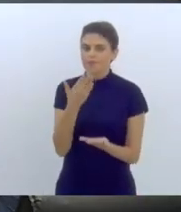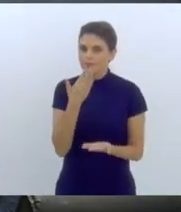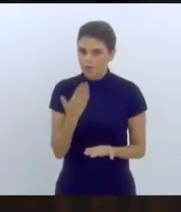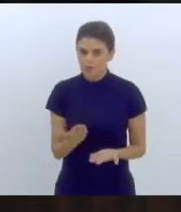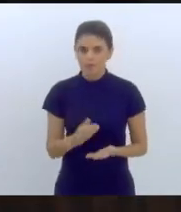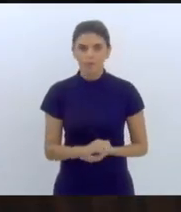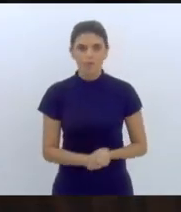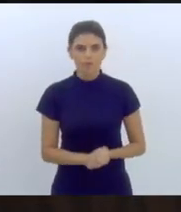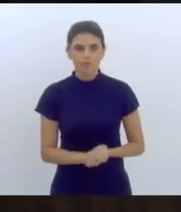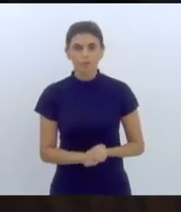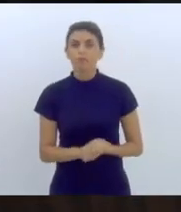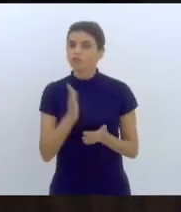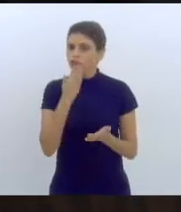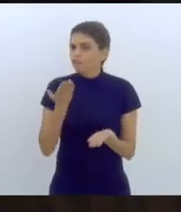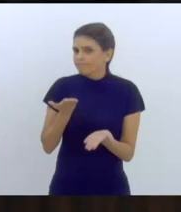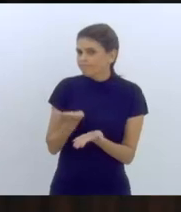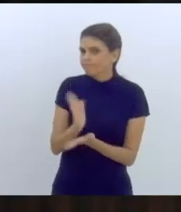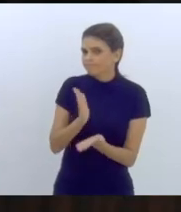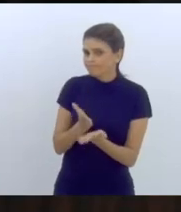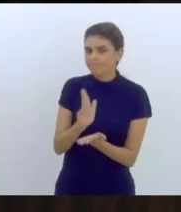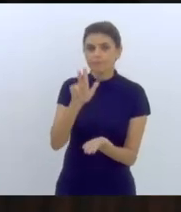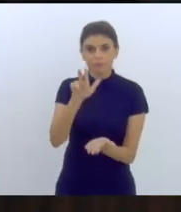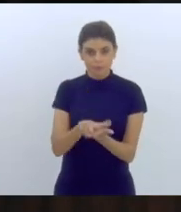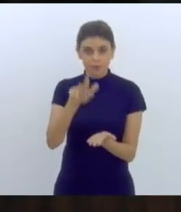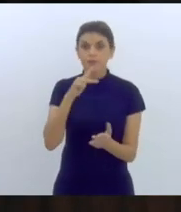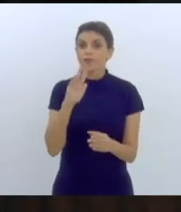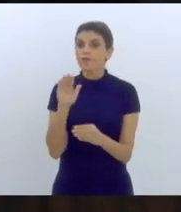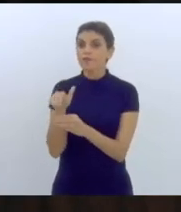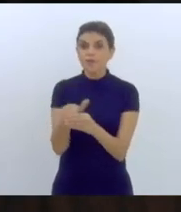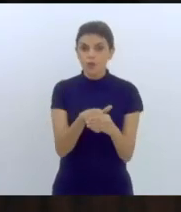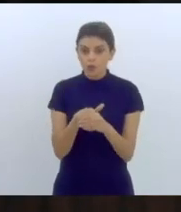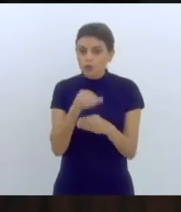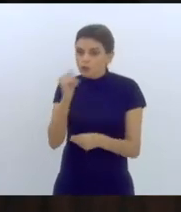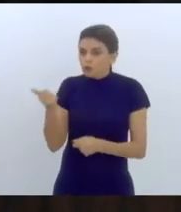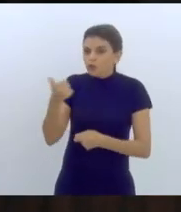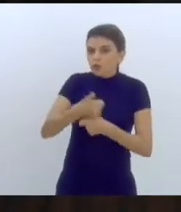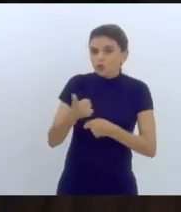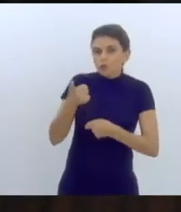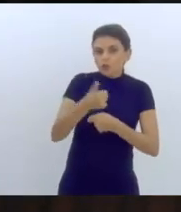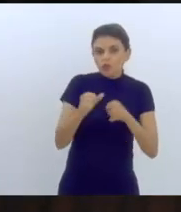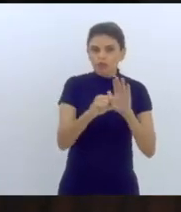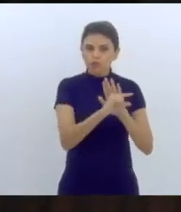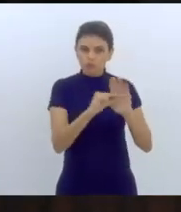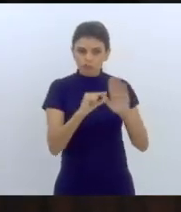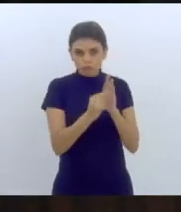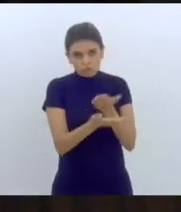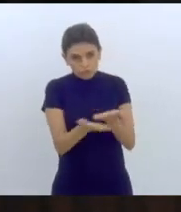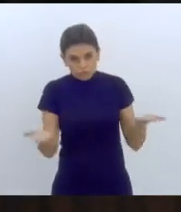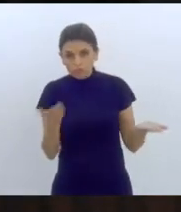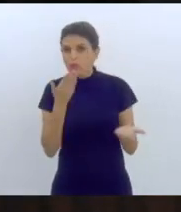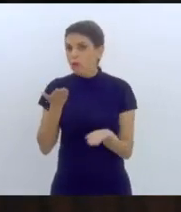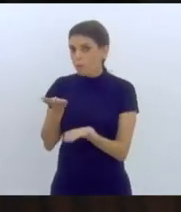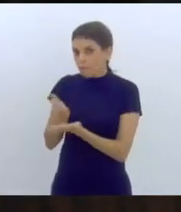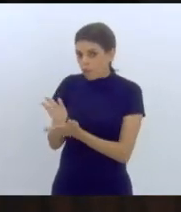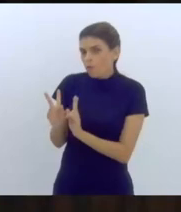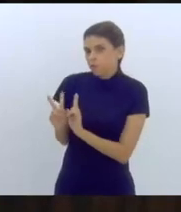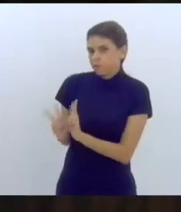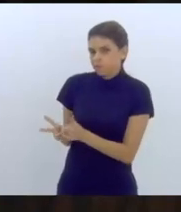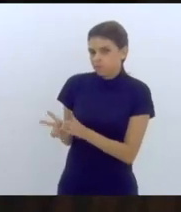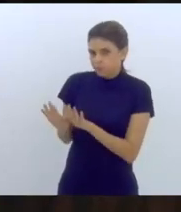Com os pareceres emitidos, em votação o substitutivo. Os senhores que aprovam permaneçam como